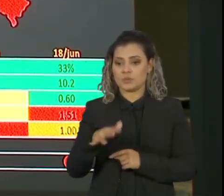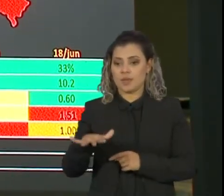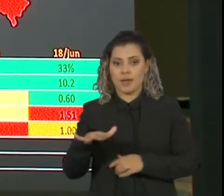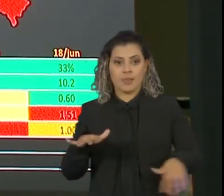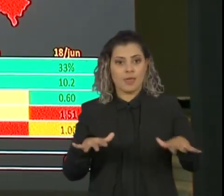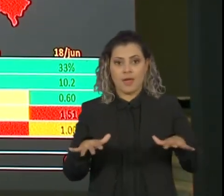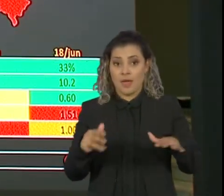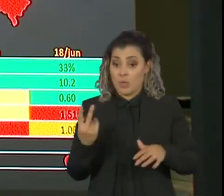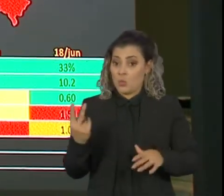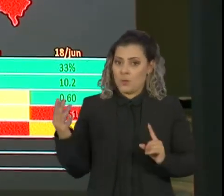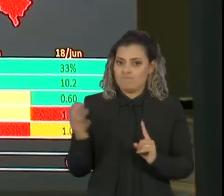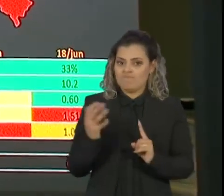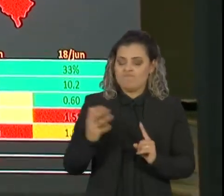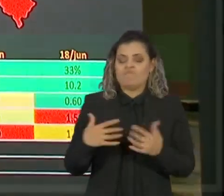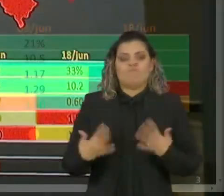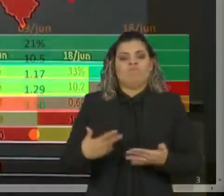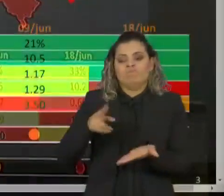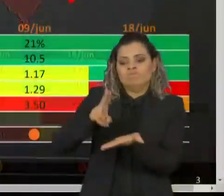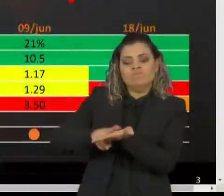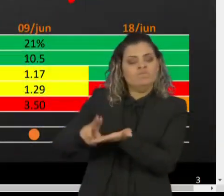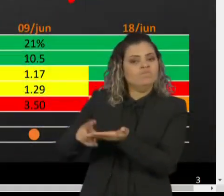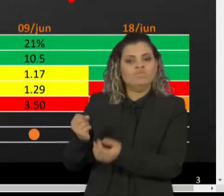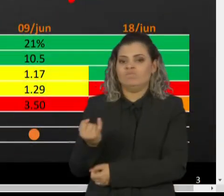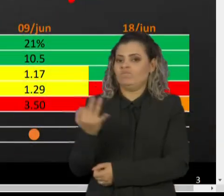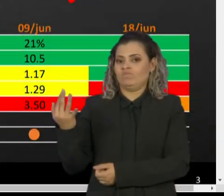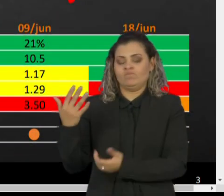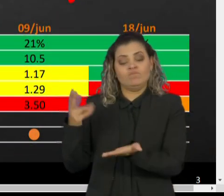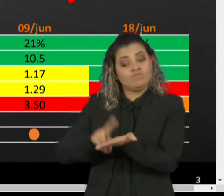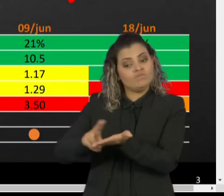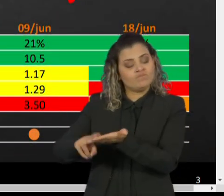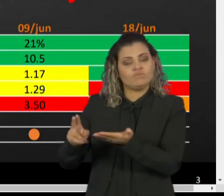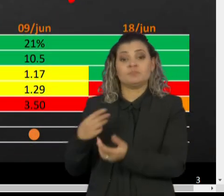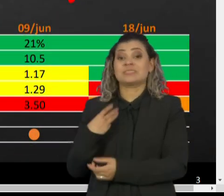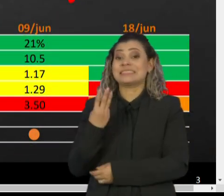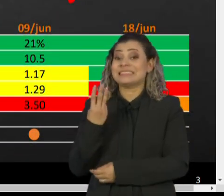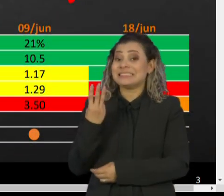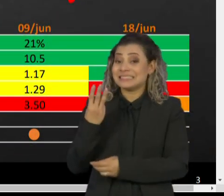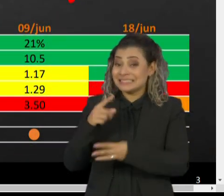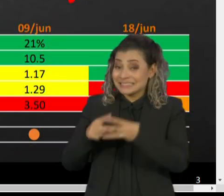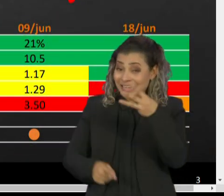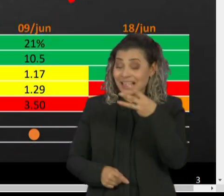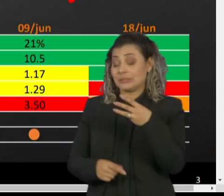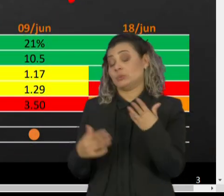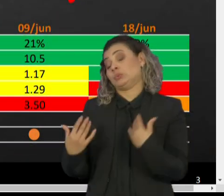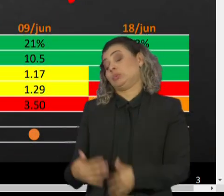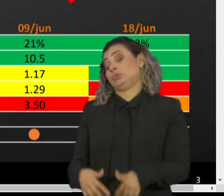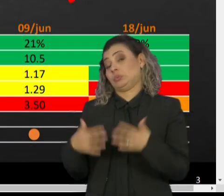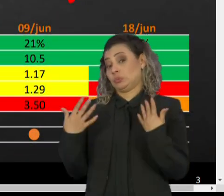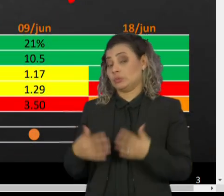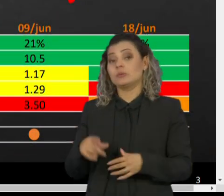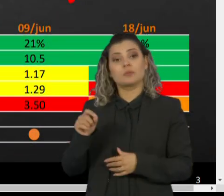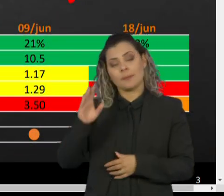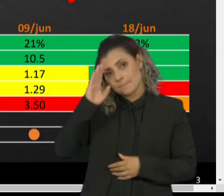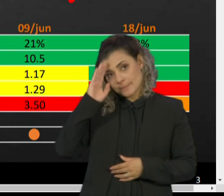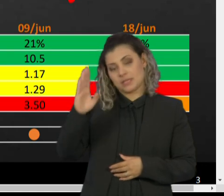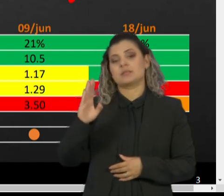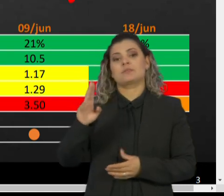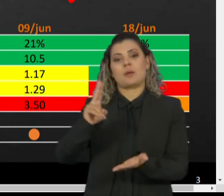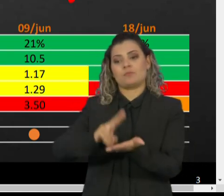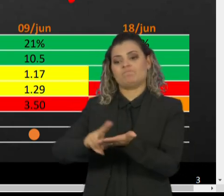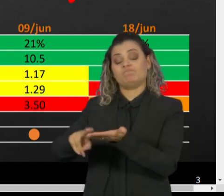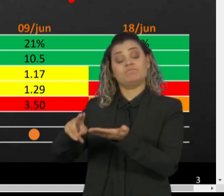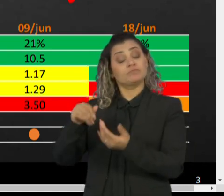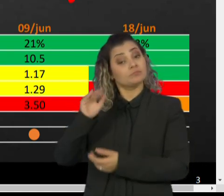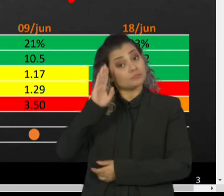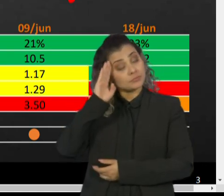principalmente foram as internações, e esse, dentro dos 3 parâmetros de evolução da pandemia, é o parâmetro com maior